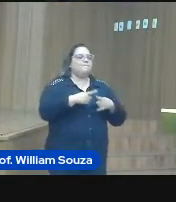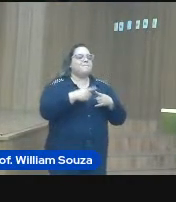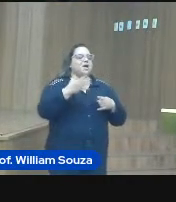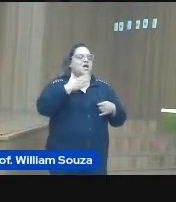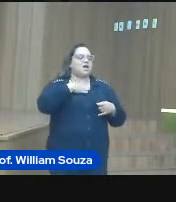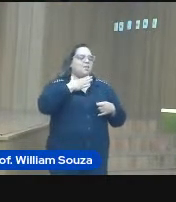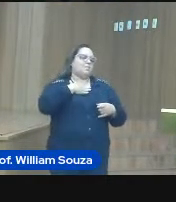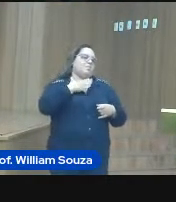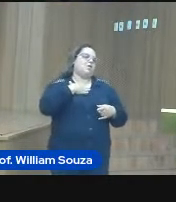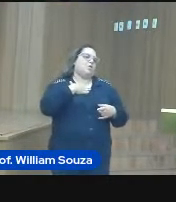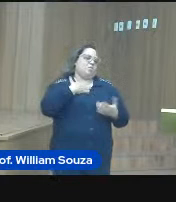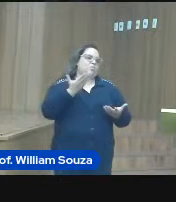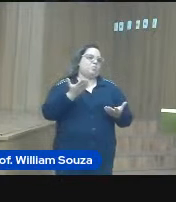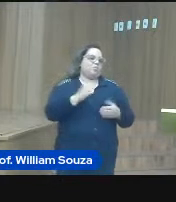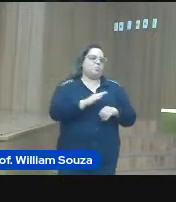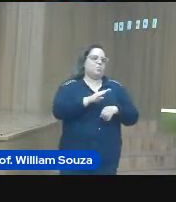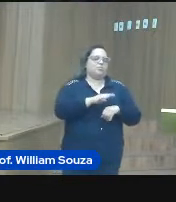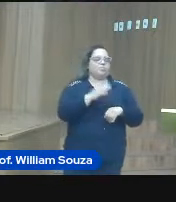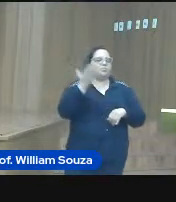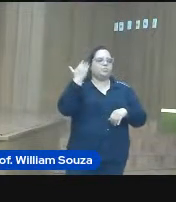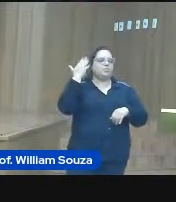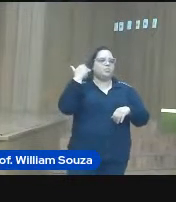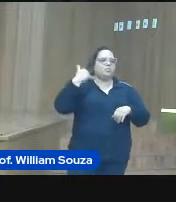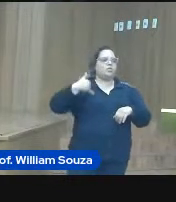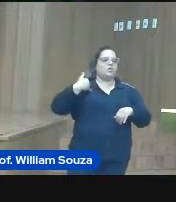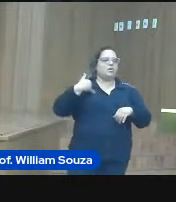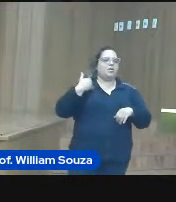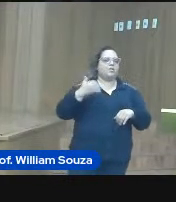época. A Dini é um